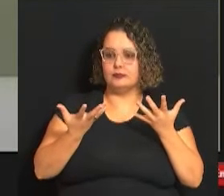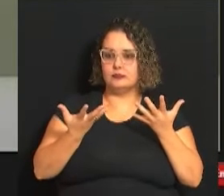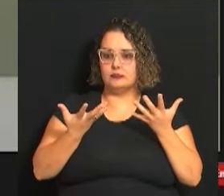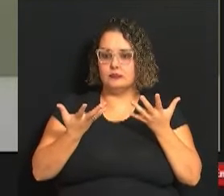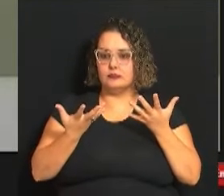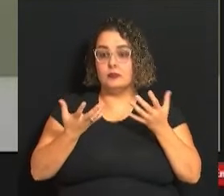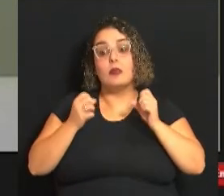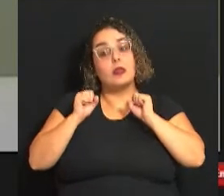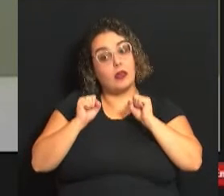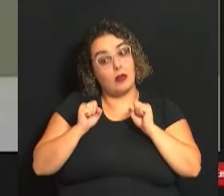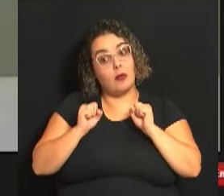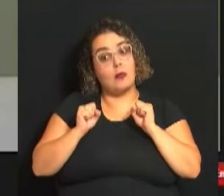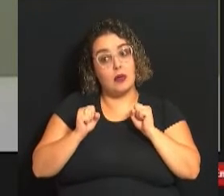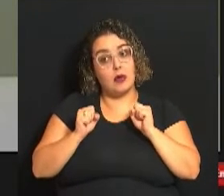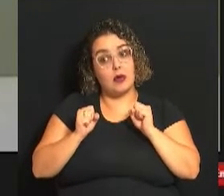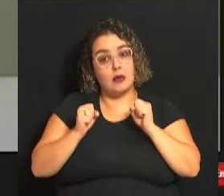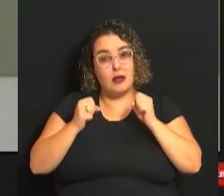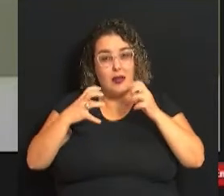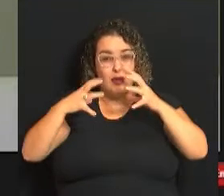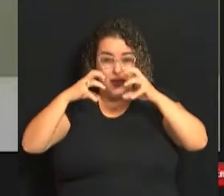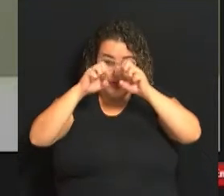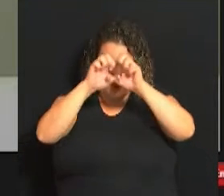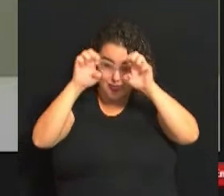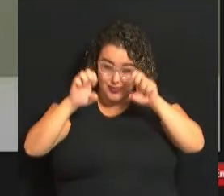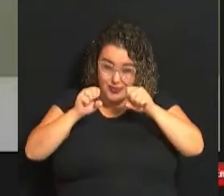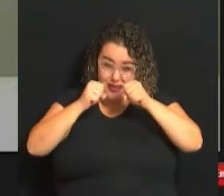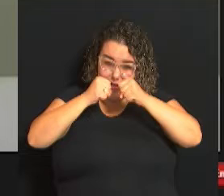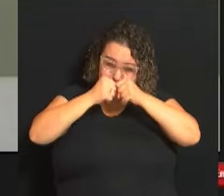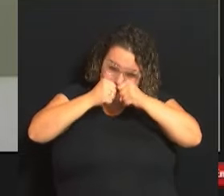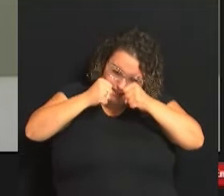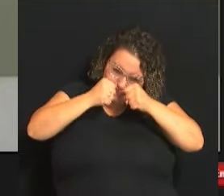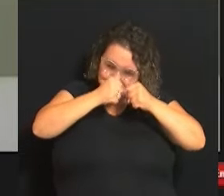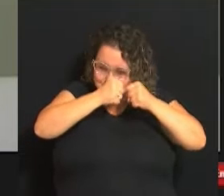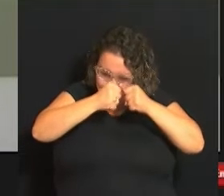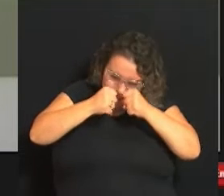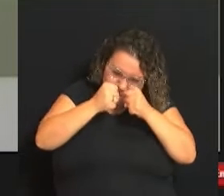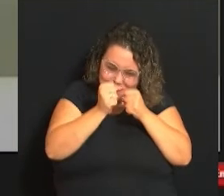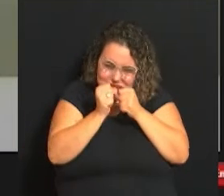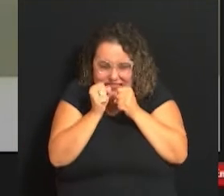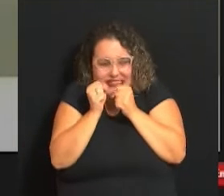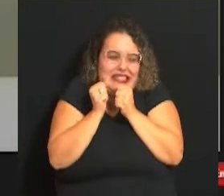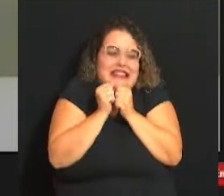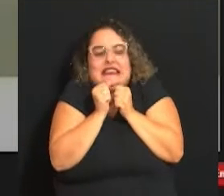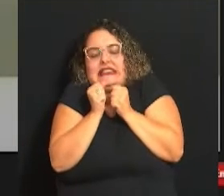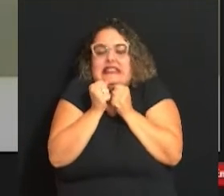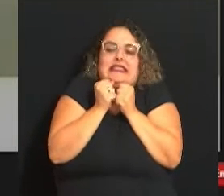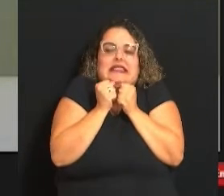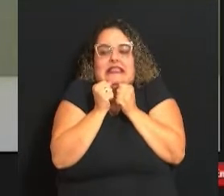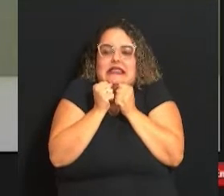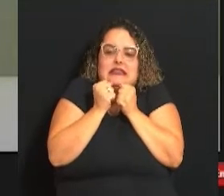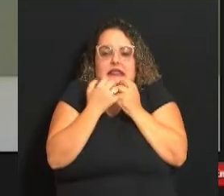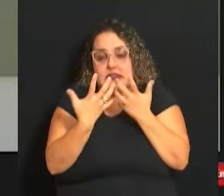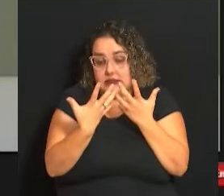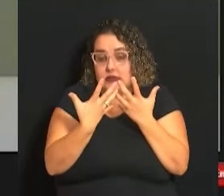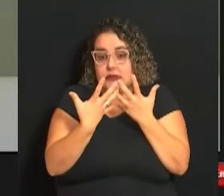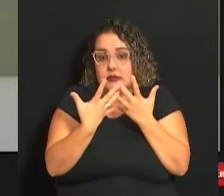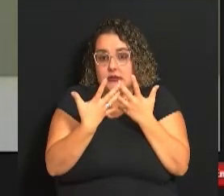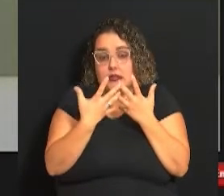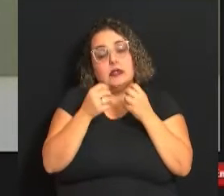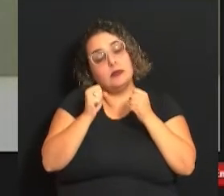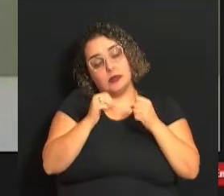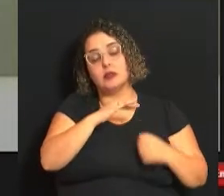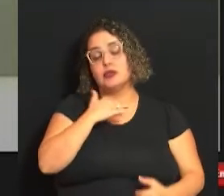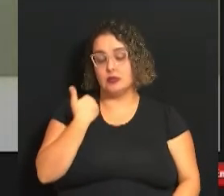ele vai comprimir estruturas e essa compressão pode resultar em morte do